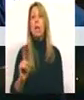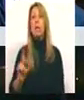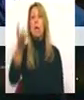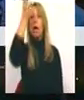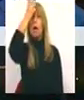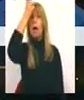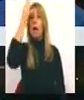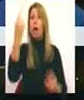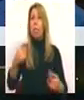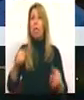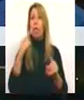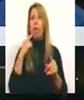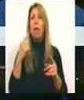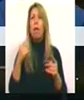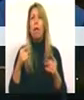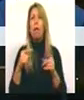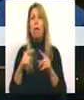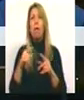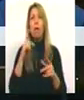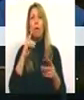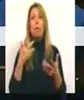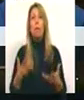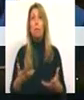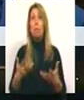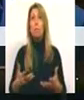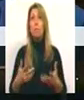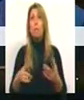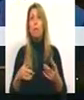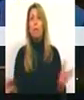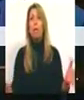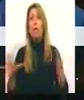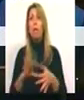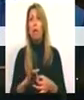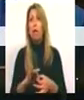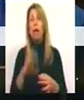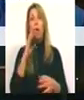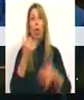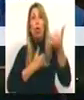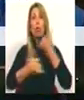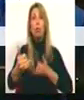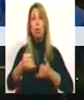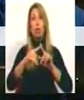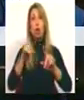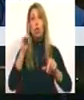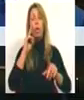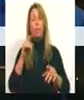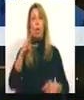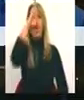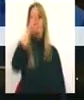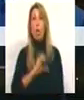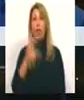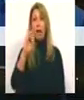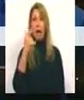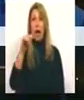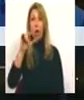tenham este peso substituindo este caloteiro político que é o Governo. Cabe, e muito me estranha, o Bloco Esquerdo e o PCP não exigir